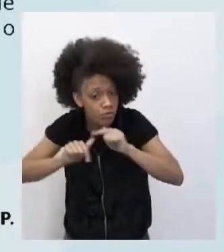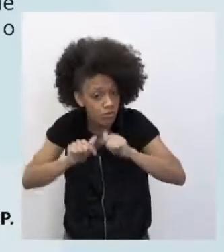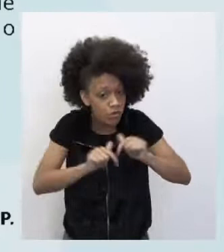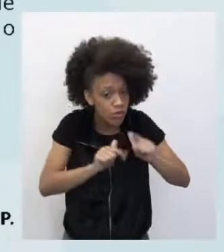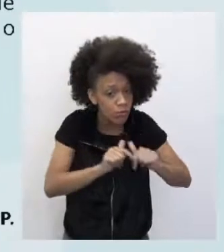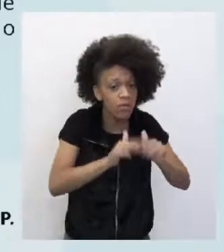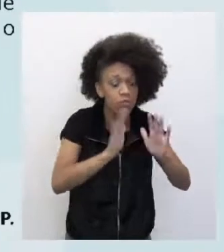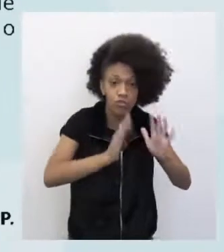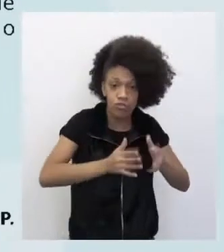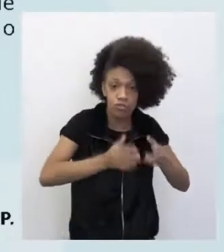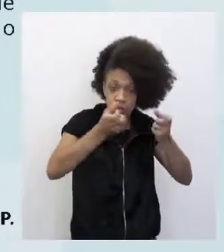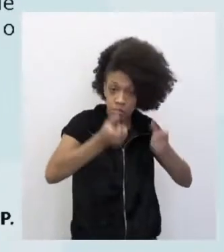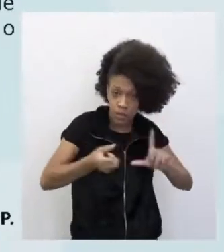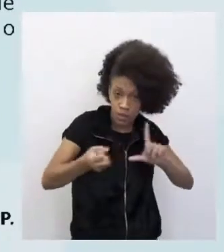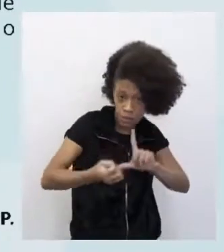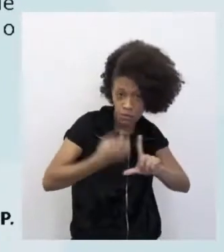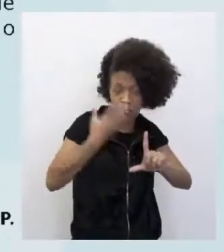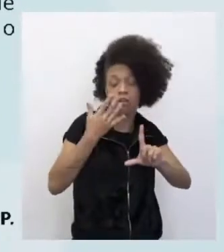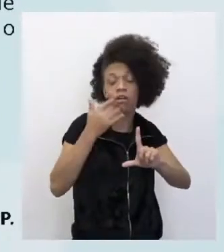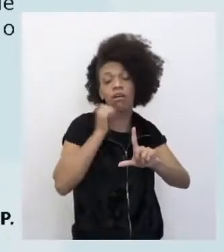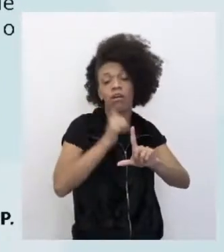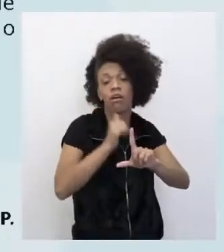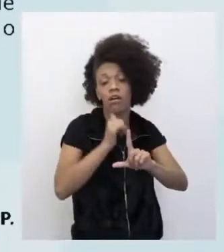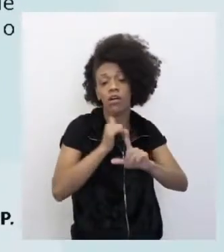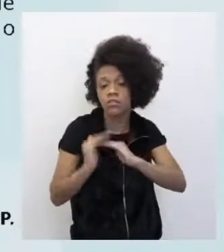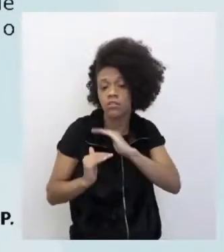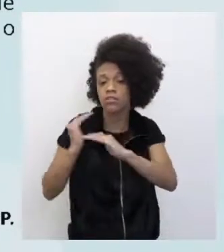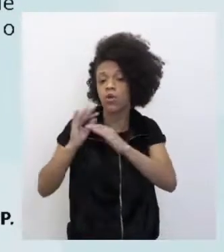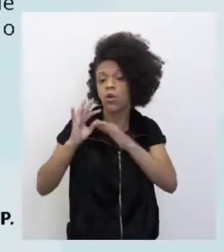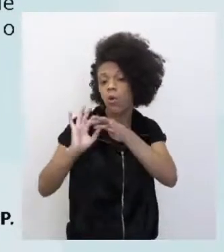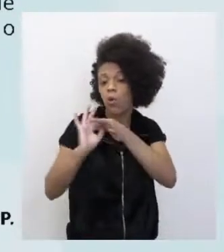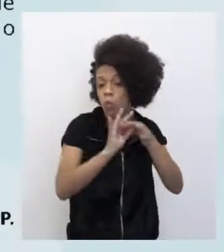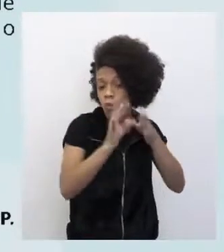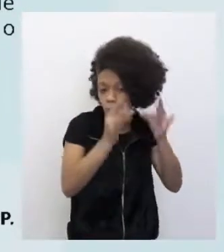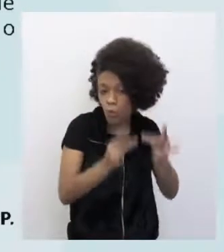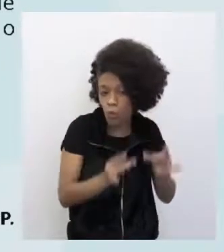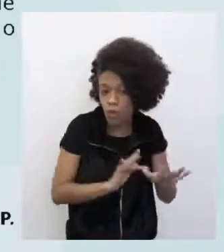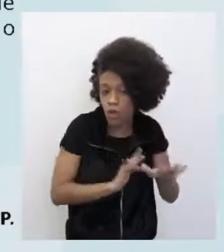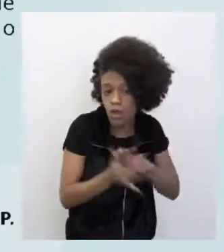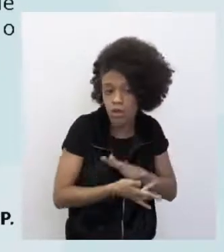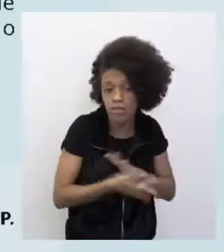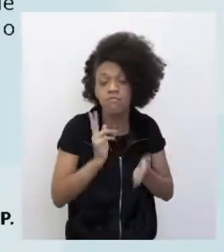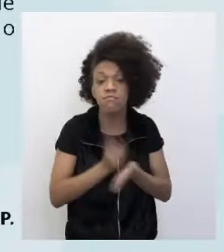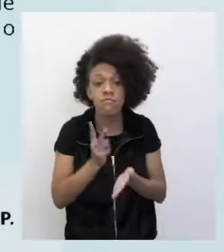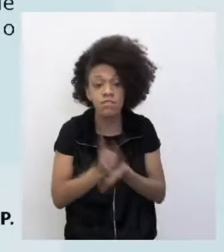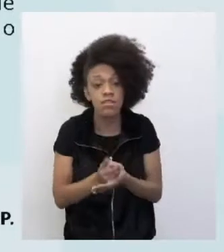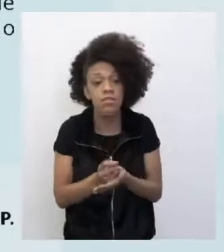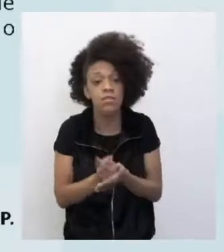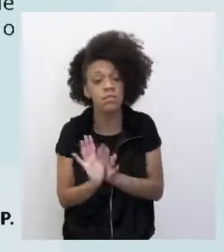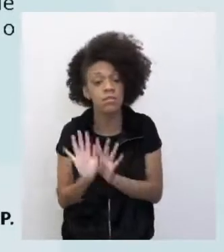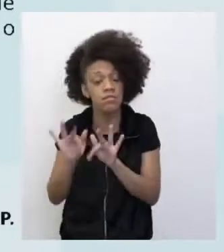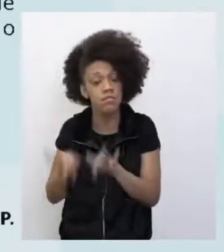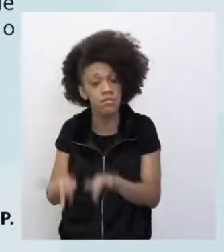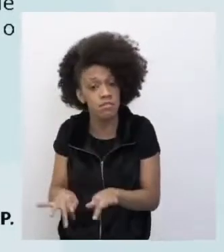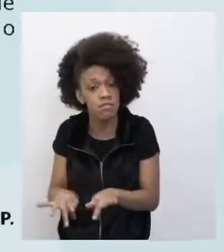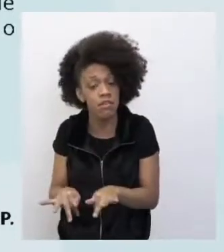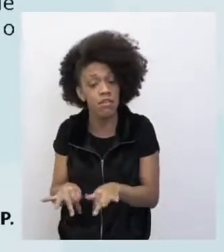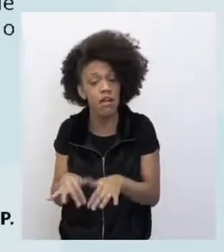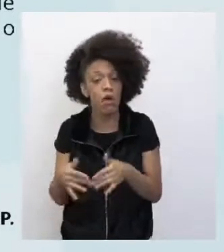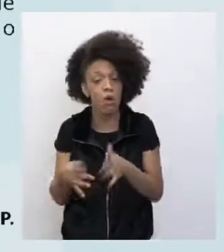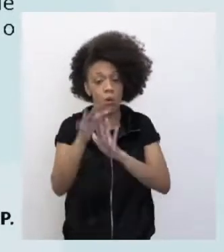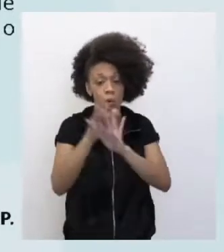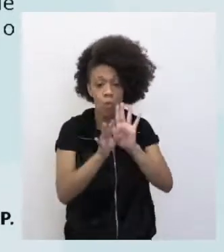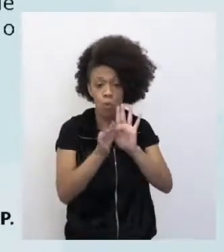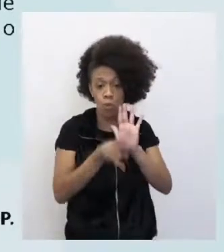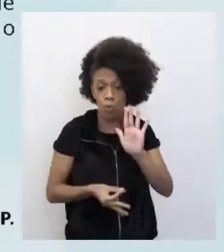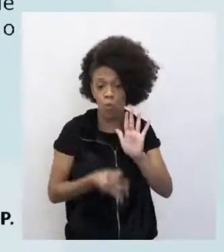elementos já mencionados, a blogueira que desenvolve conteúdo específico em sua página sempre encerra o post em que publica o textão